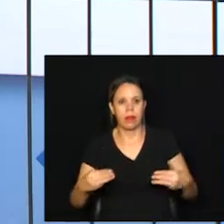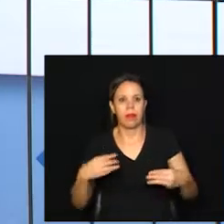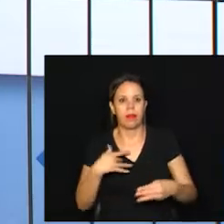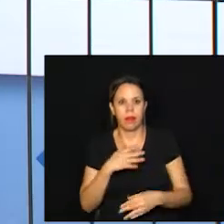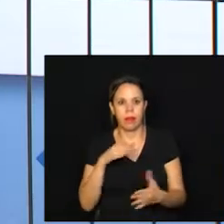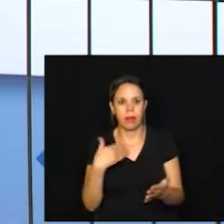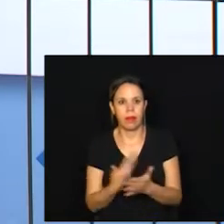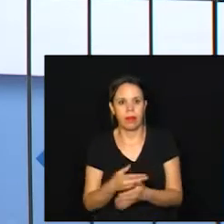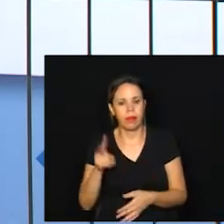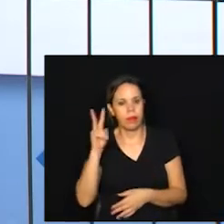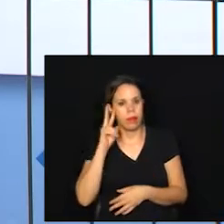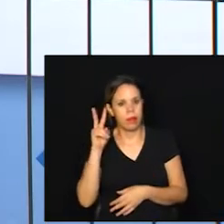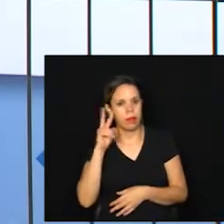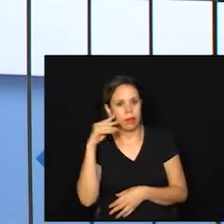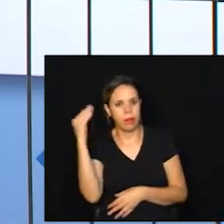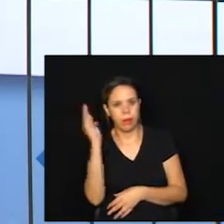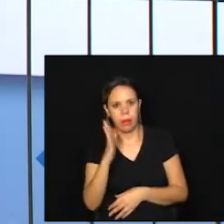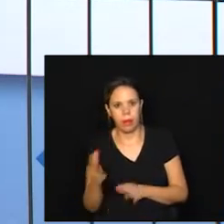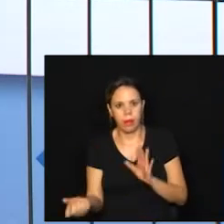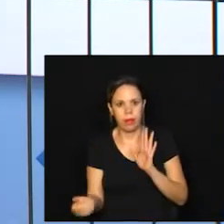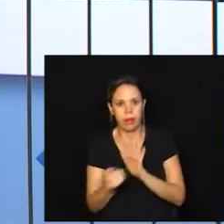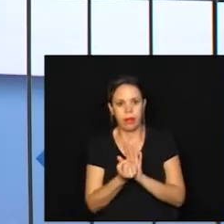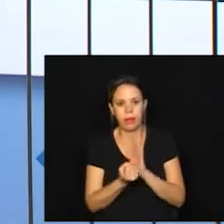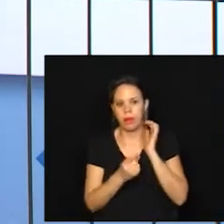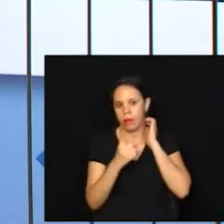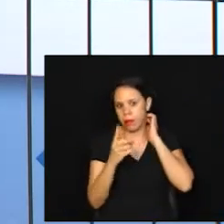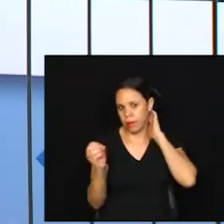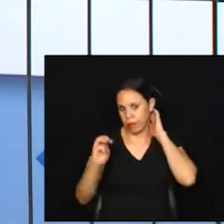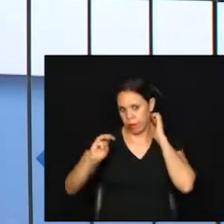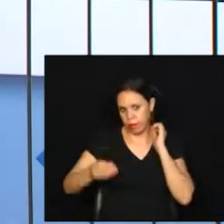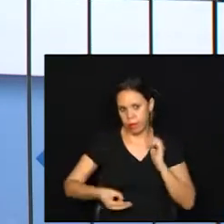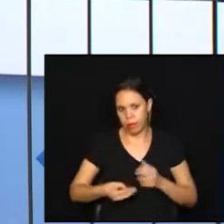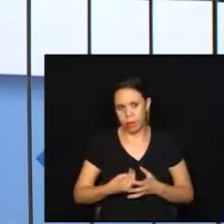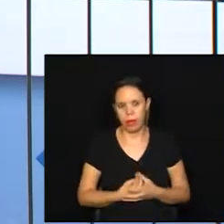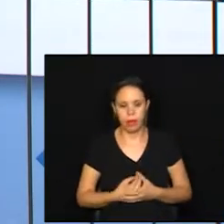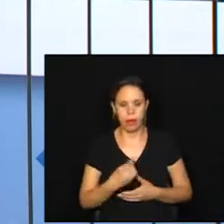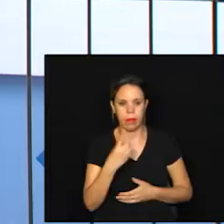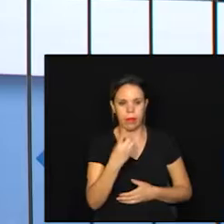até esta segunda-feira, o Brasil registrava